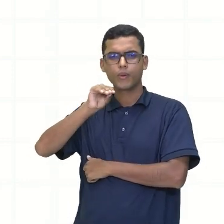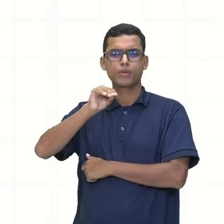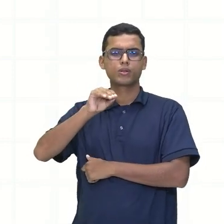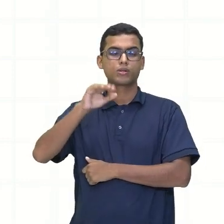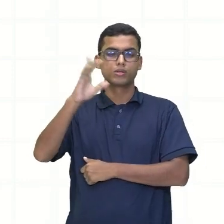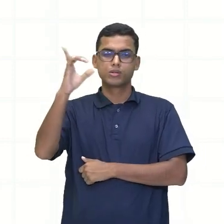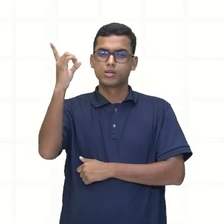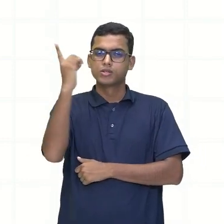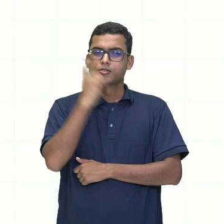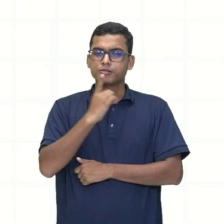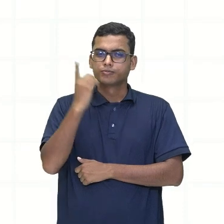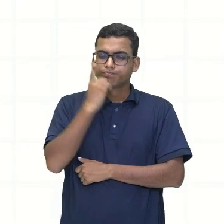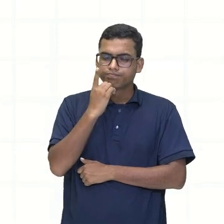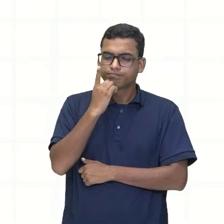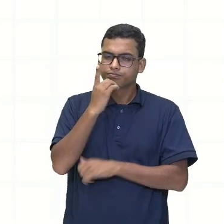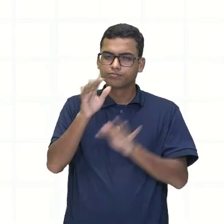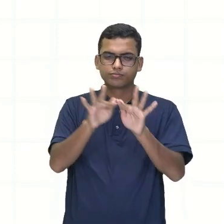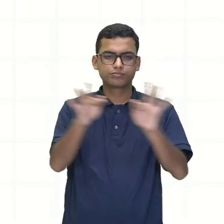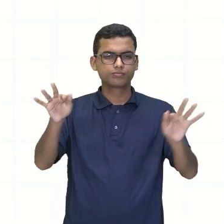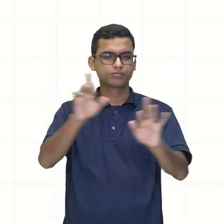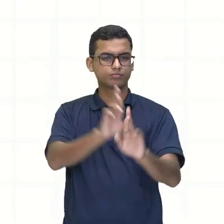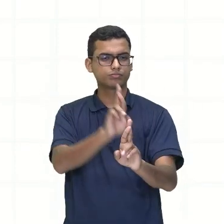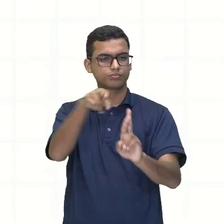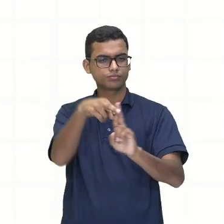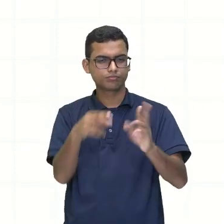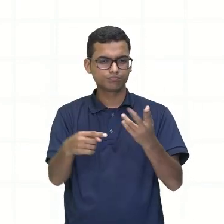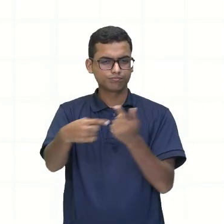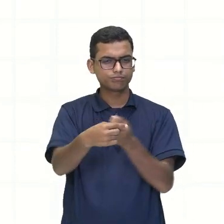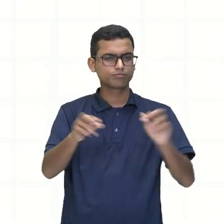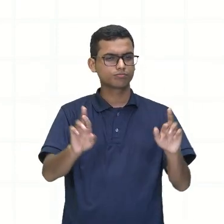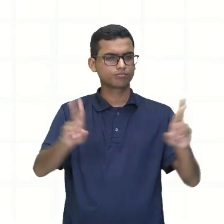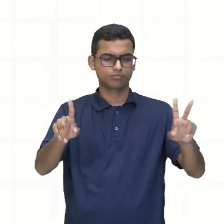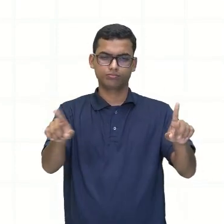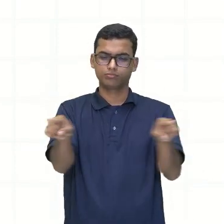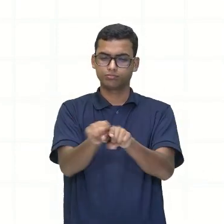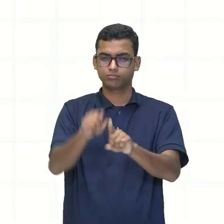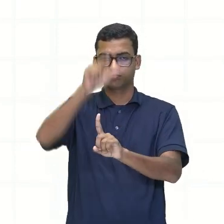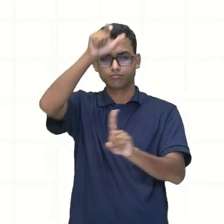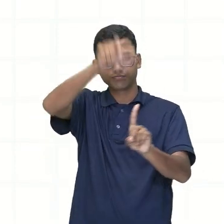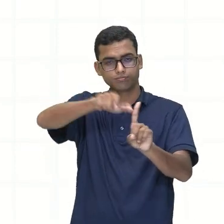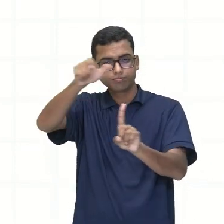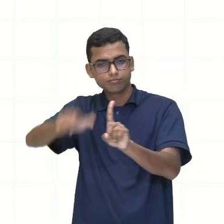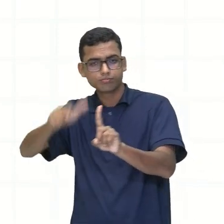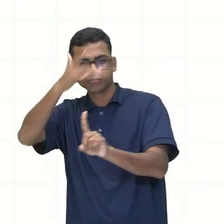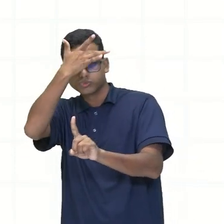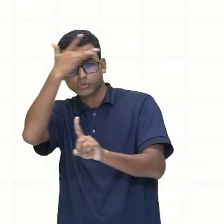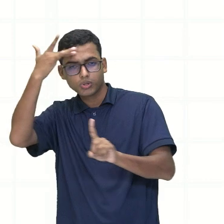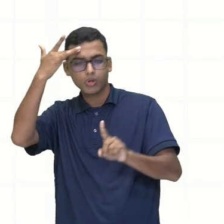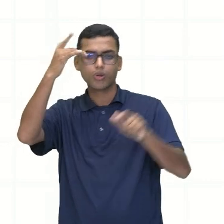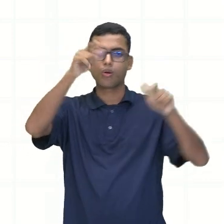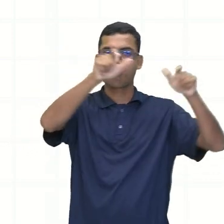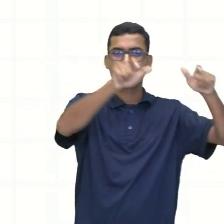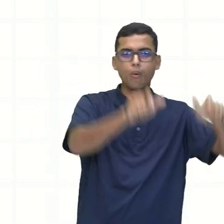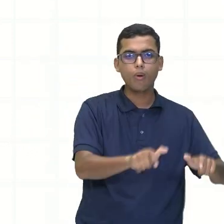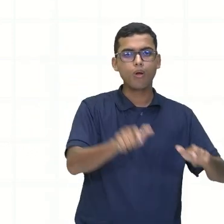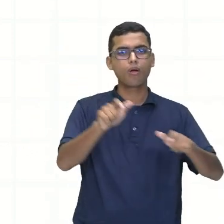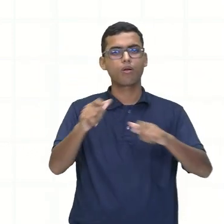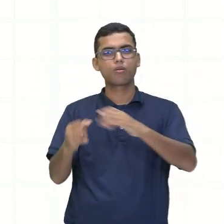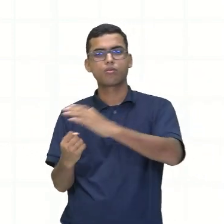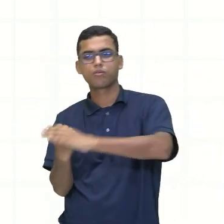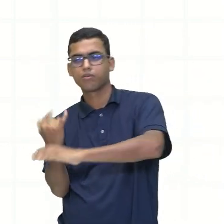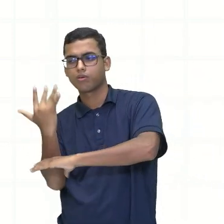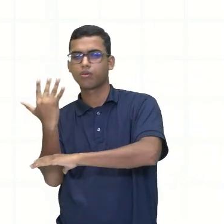a dia, a gente se refere a muitas coisas diferentes, a pessoas, a lugares, a uma planta, a